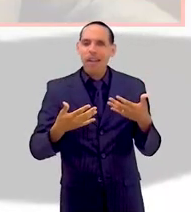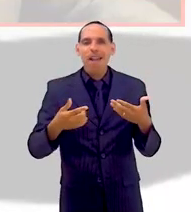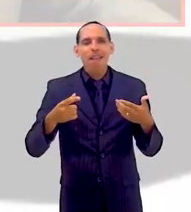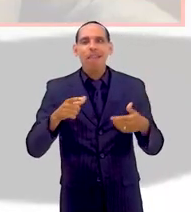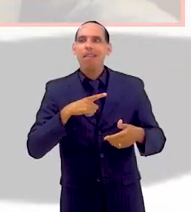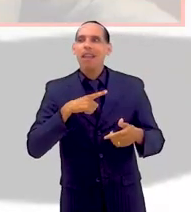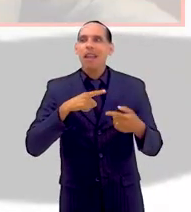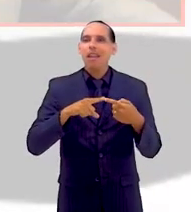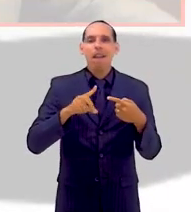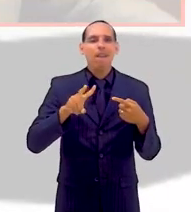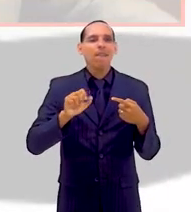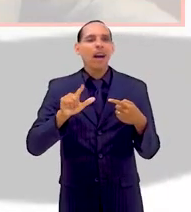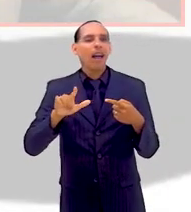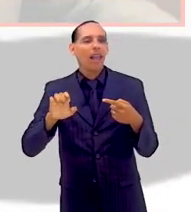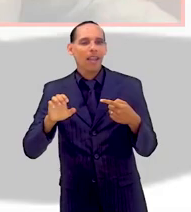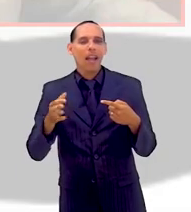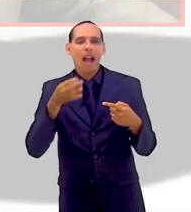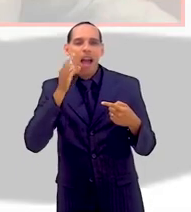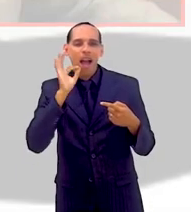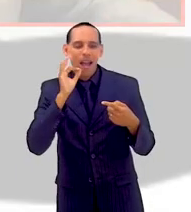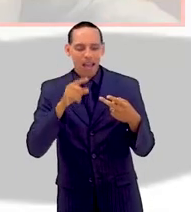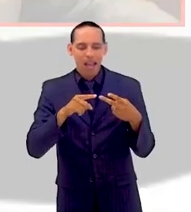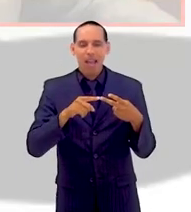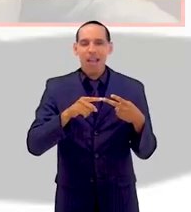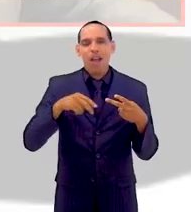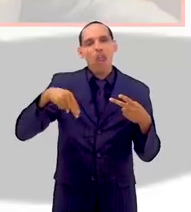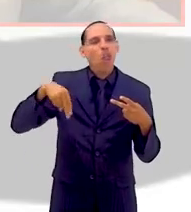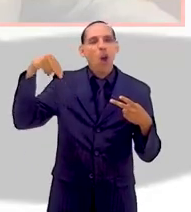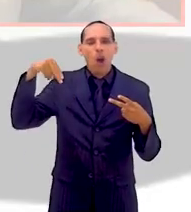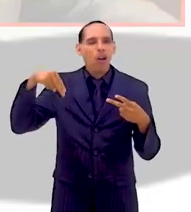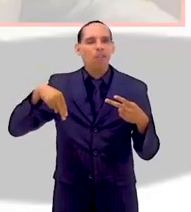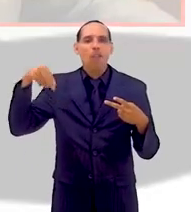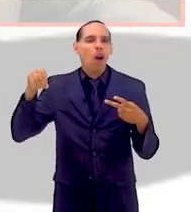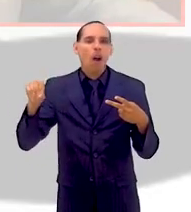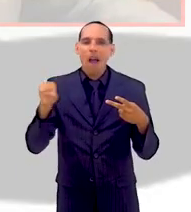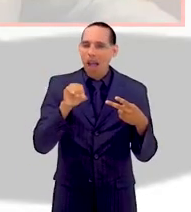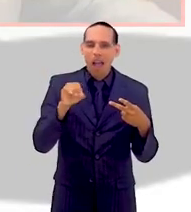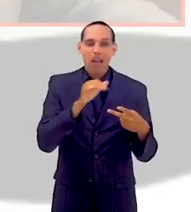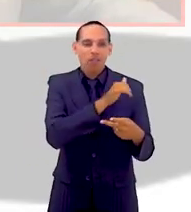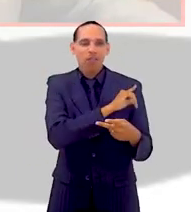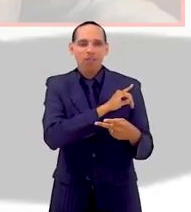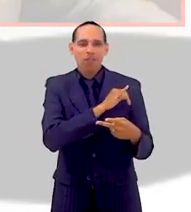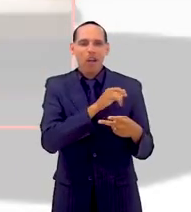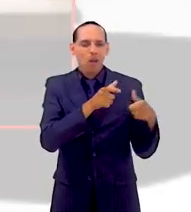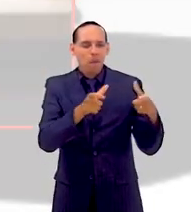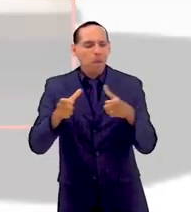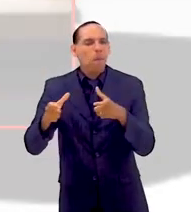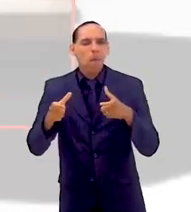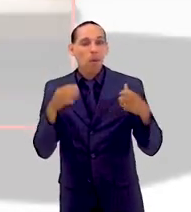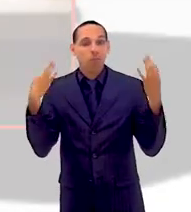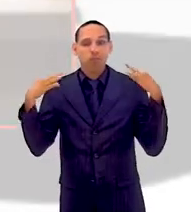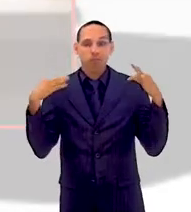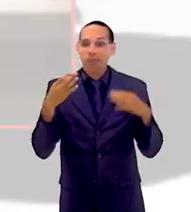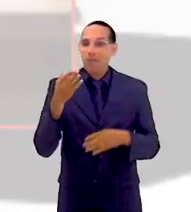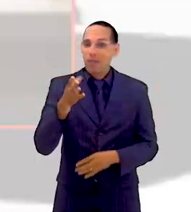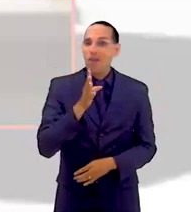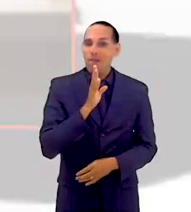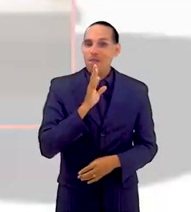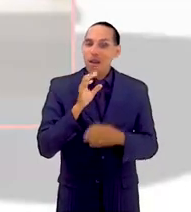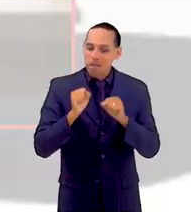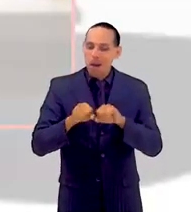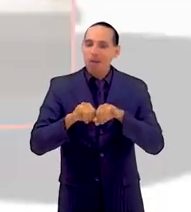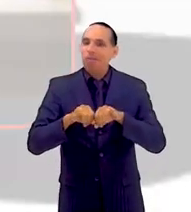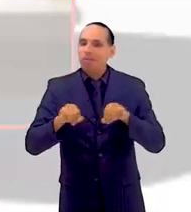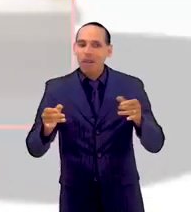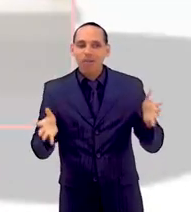Café, o Norte, o Noroeste Fluminense, todos os polos turísticos que você, inclusive, pudesse recomendar aqui para quem